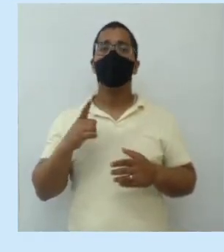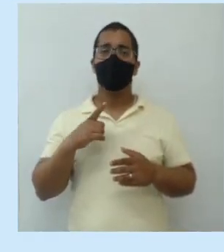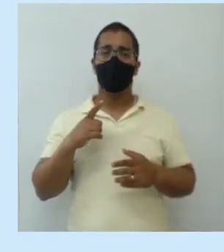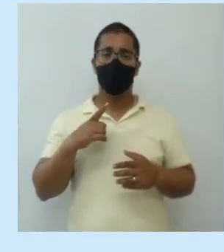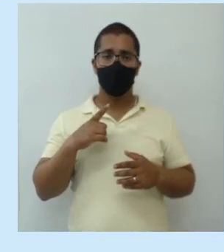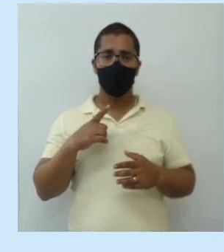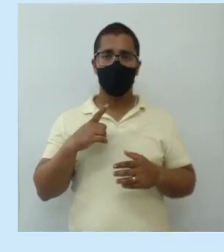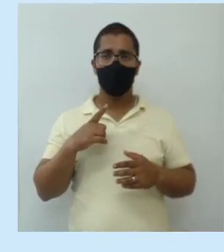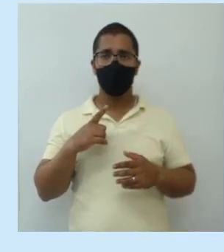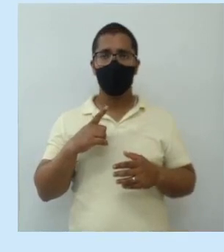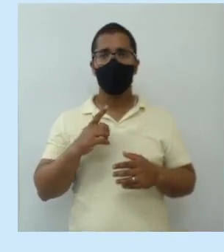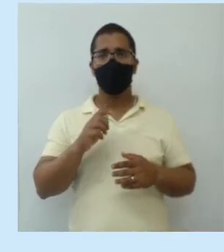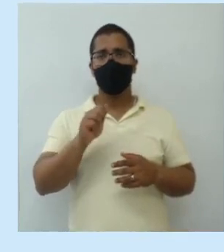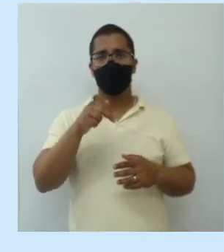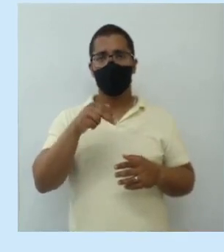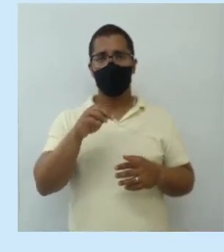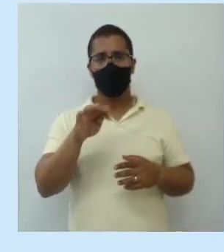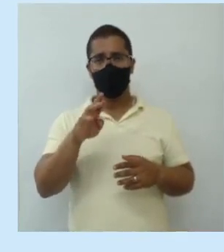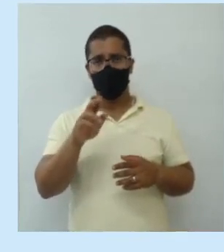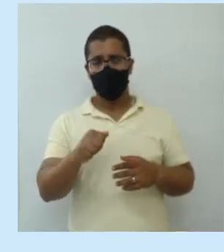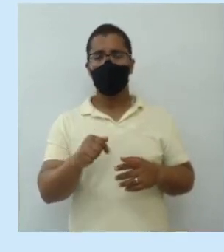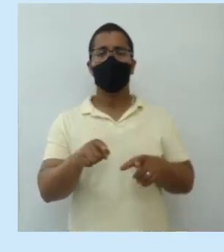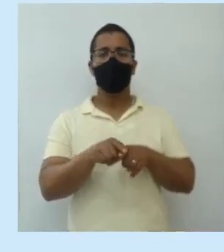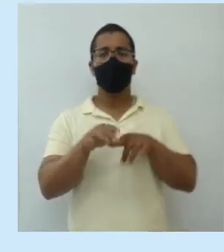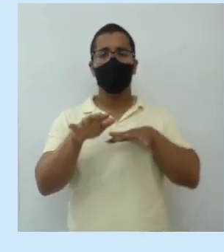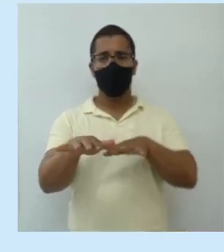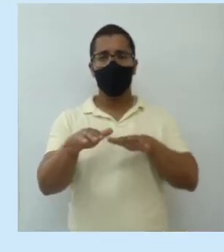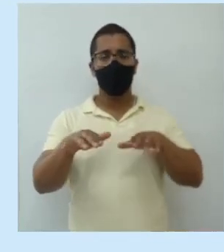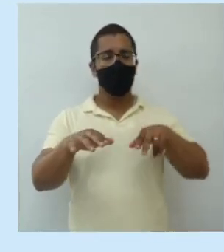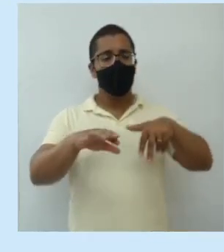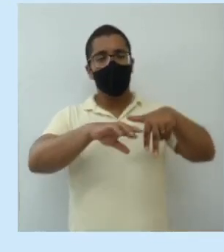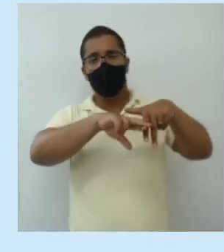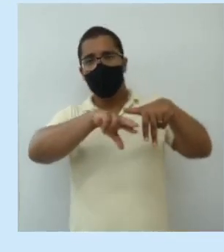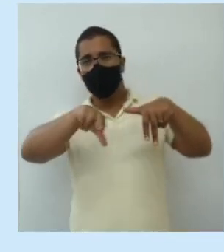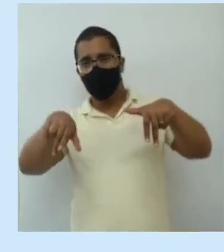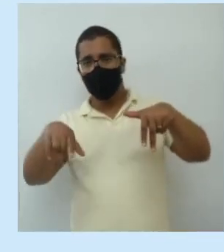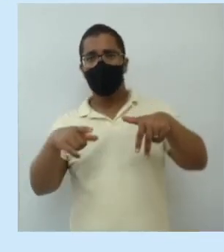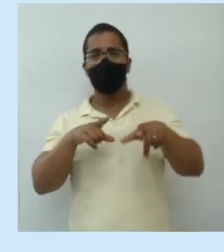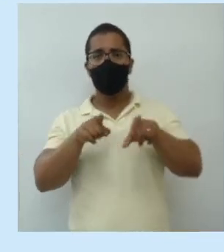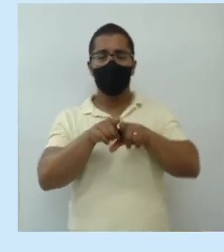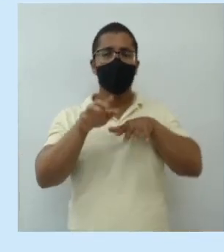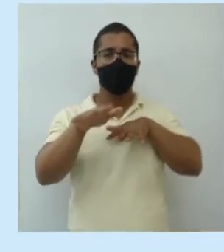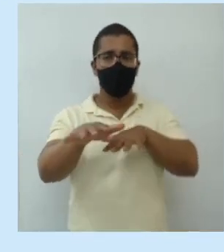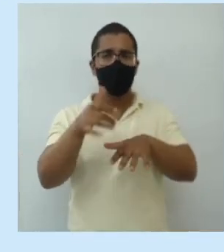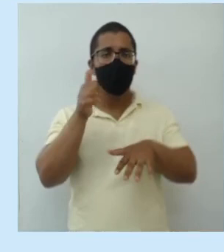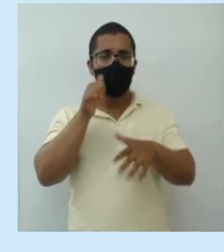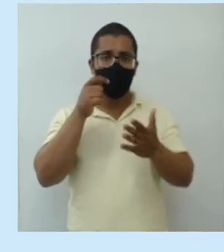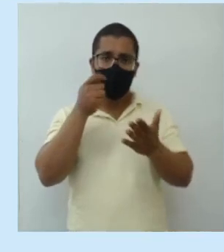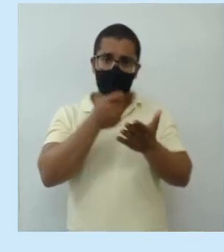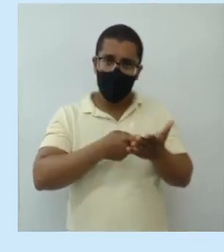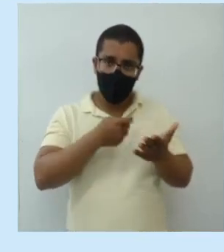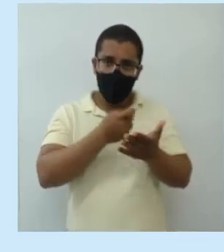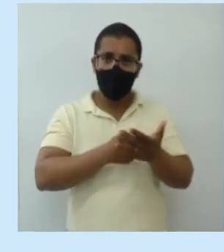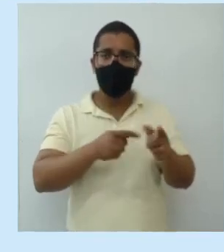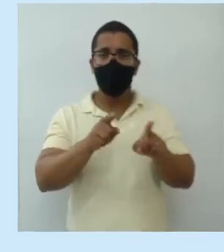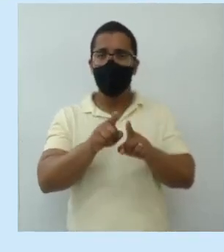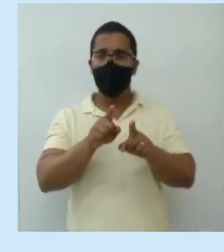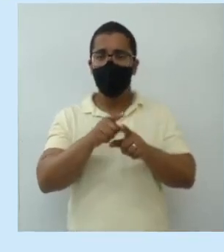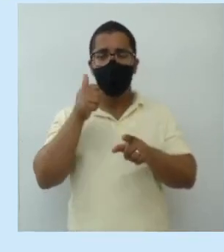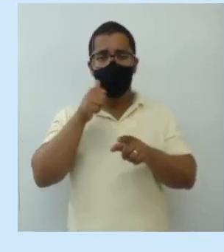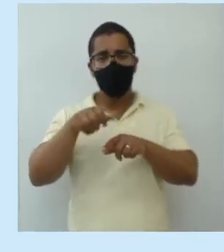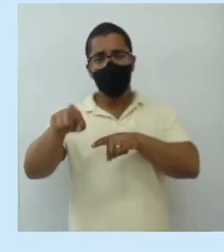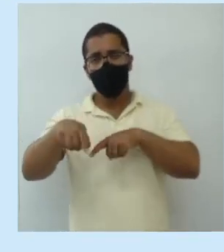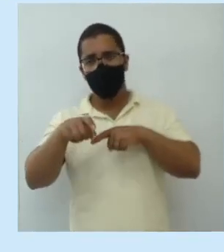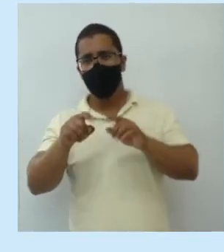Travestis, a ANTRA, né, e o Movimento de Igualdade de Gênero, né, o Movimento de Mulheres em Luta, os movimentos das mulheres